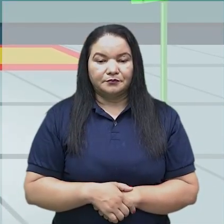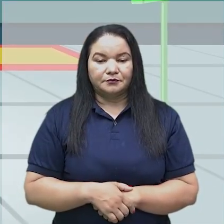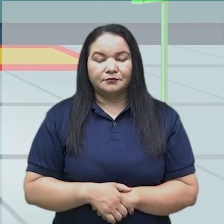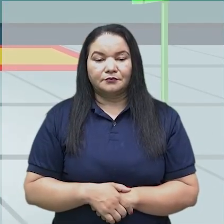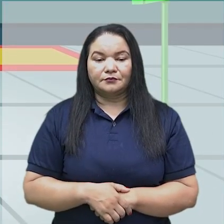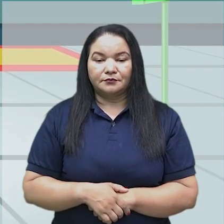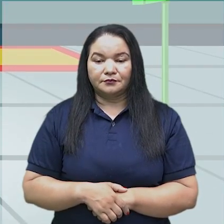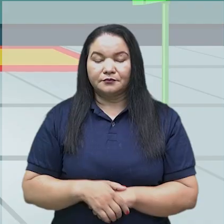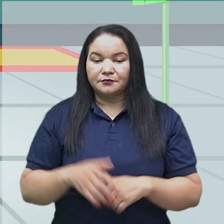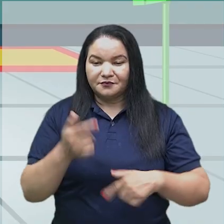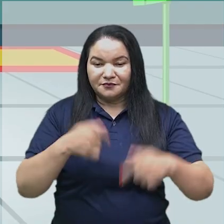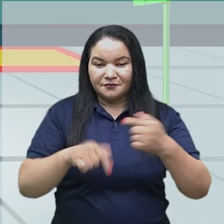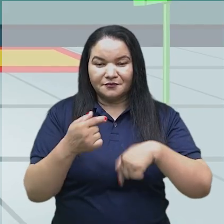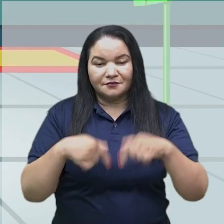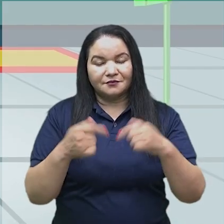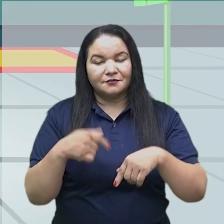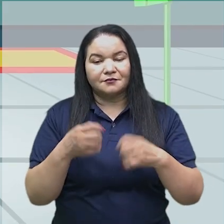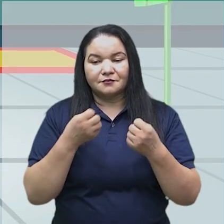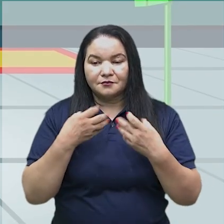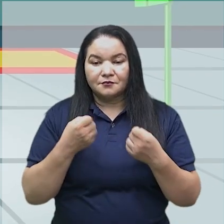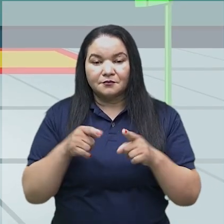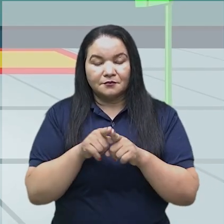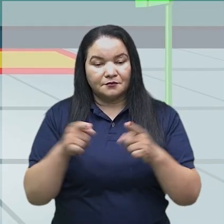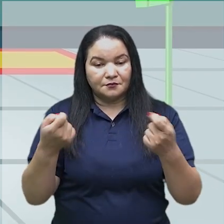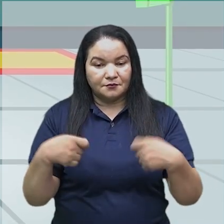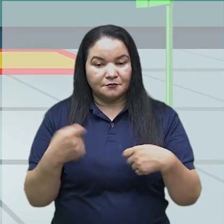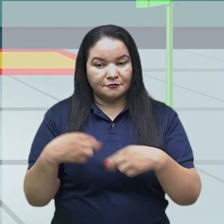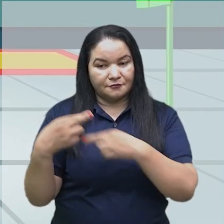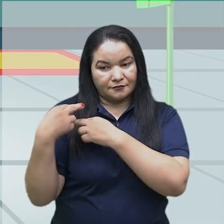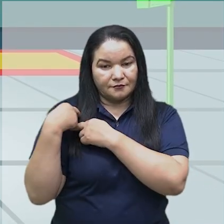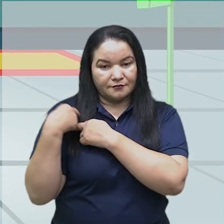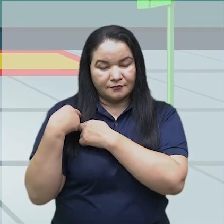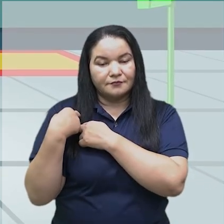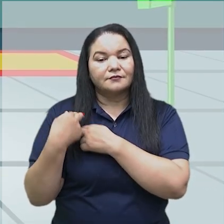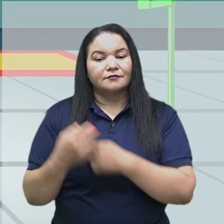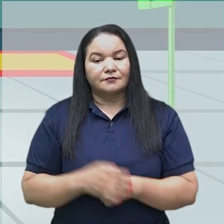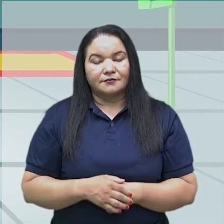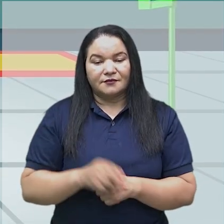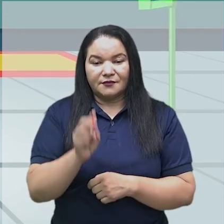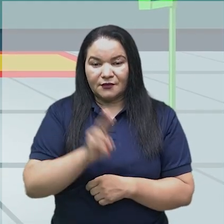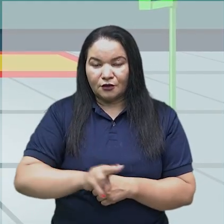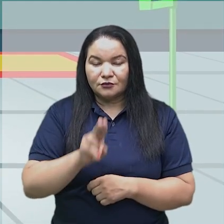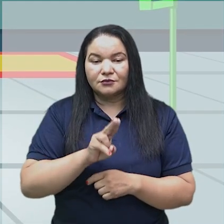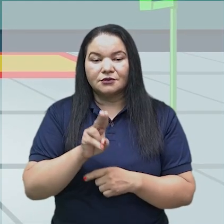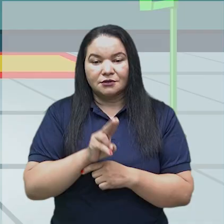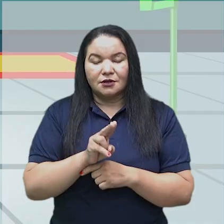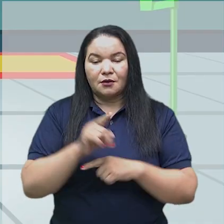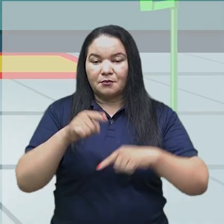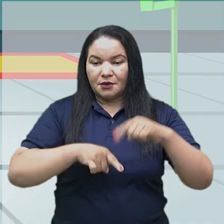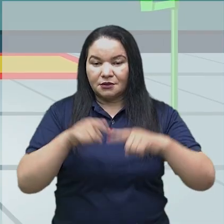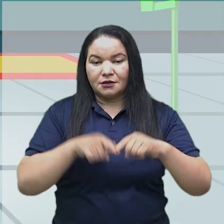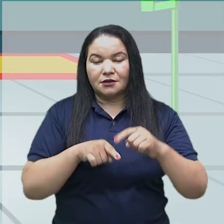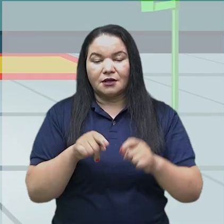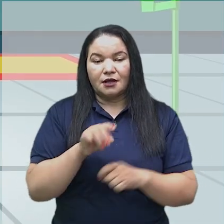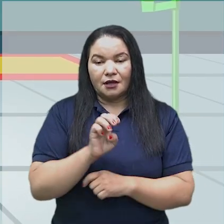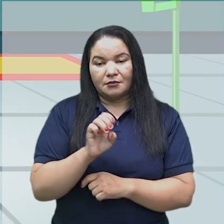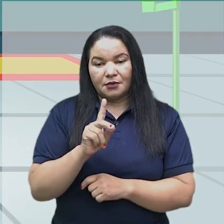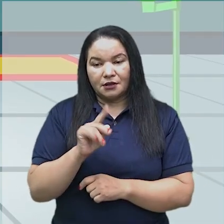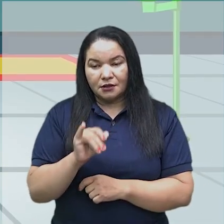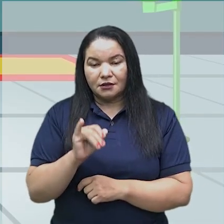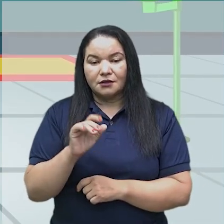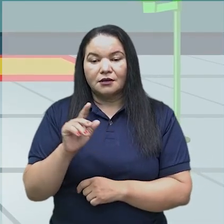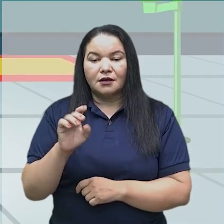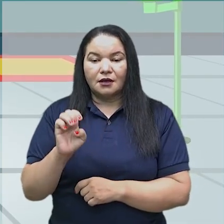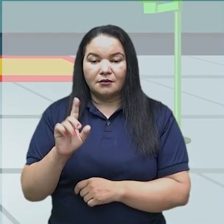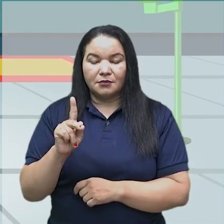A química é fascinante, mas exige responsabilidade. Usar os EPIs e EPCs corretamente é